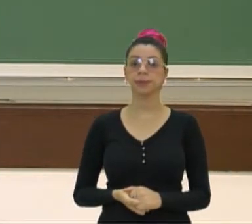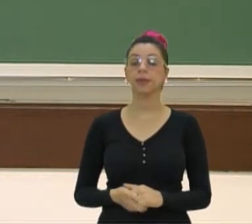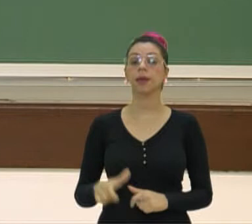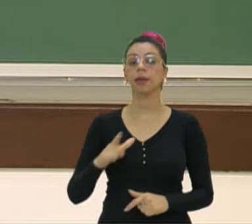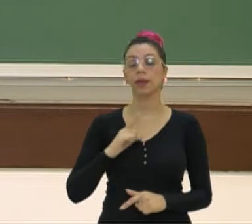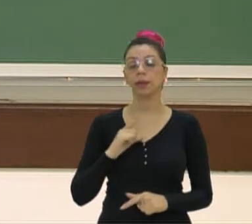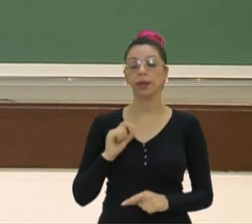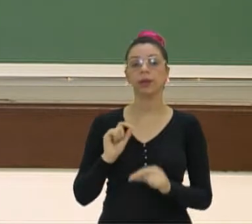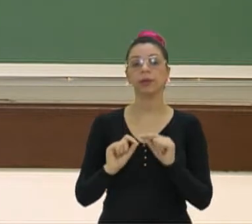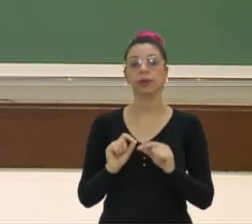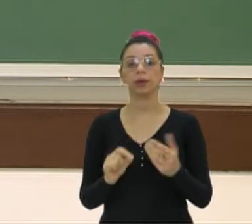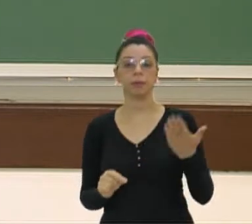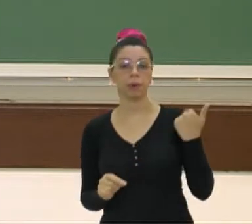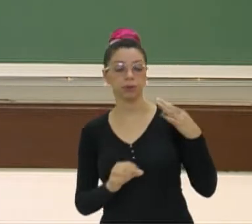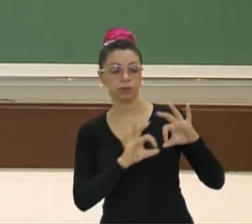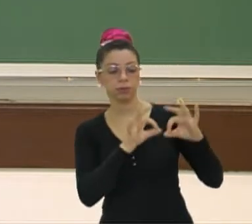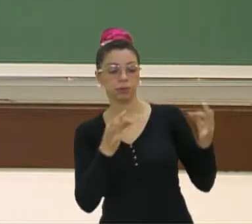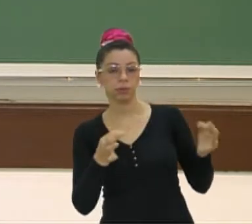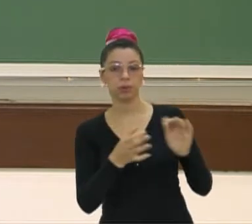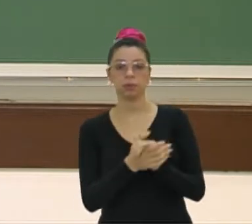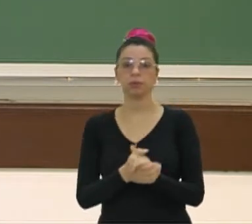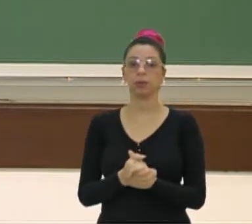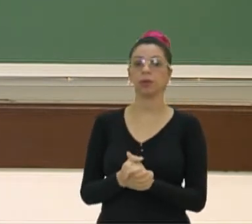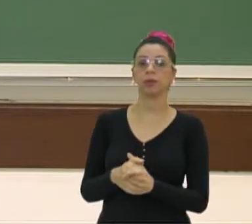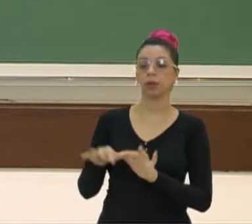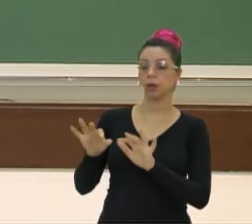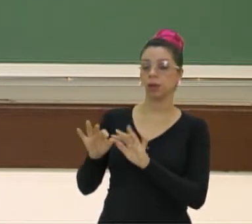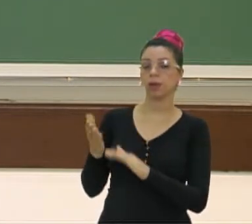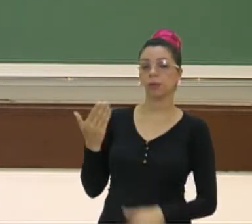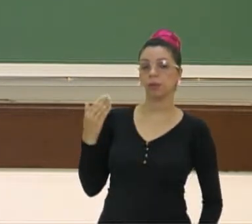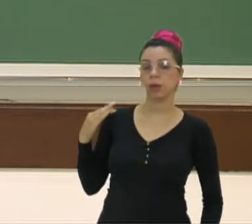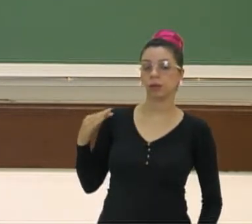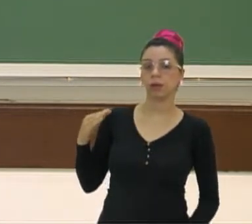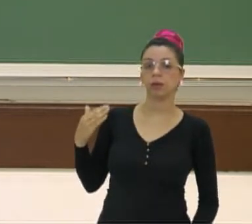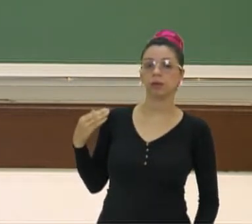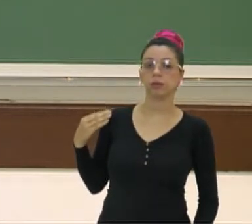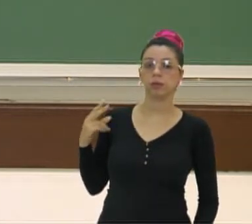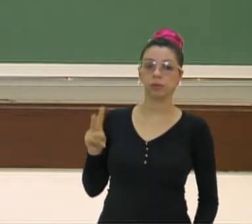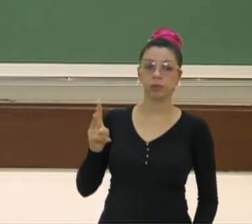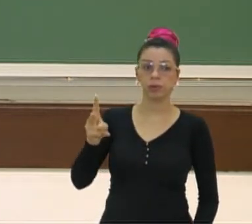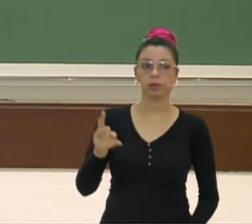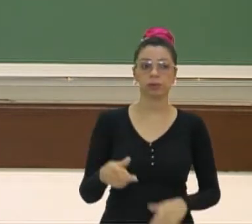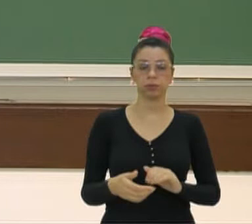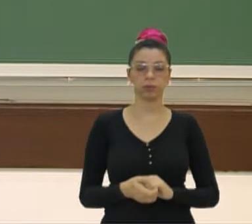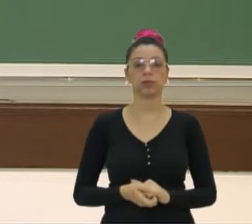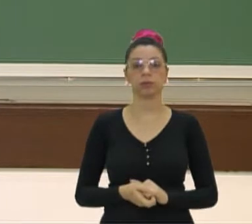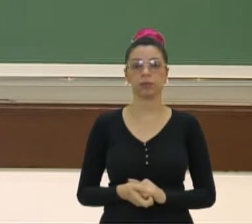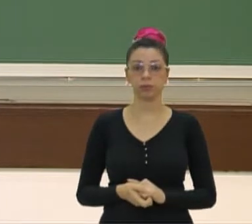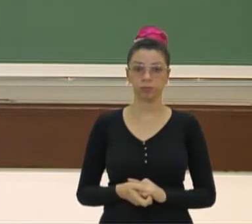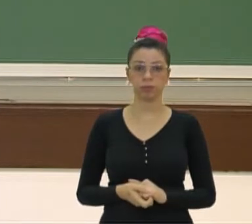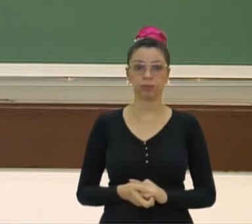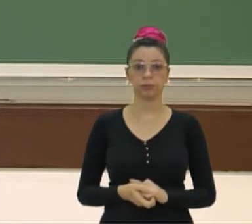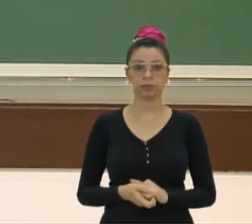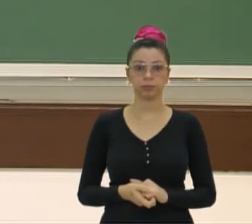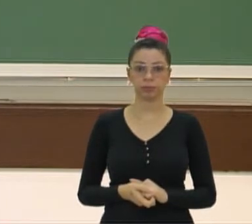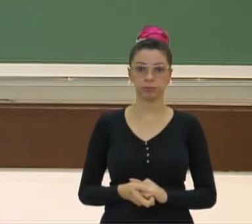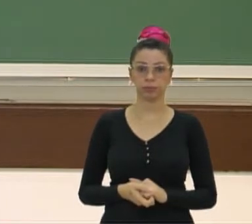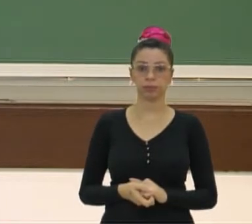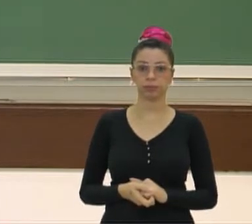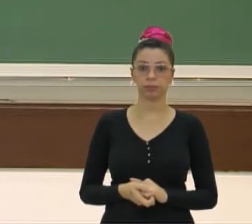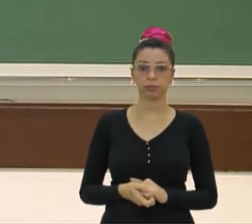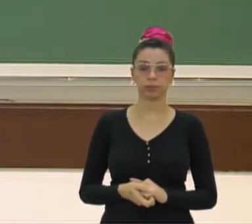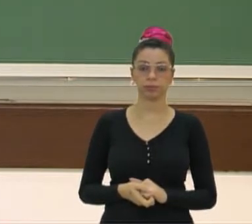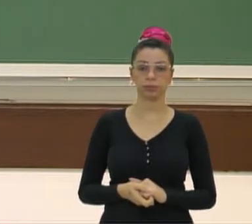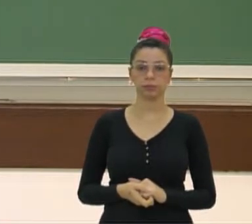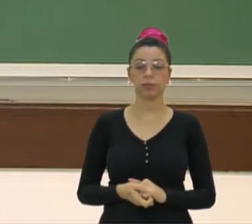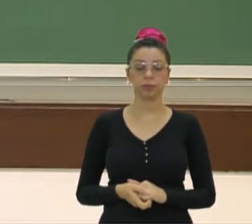was snowing e woke up. E na segunda, remembered, passado simples, was coming, passado